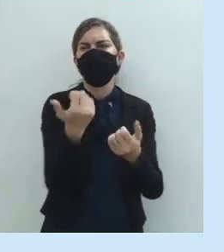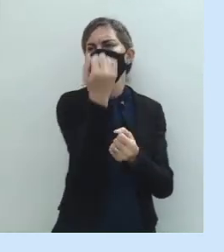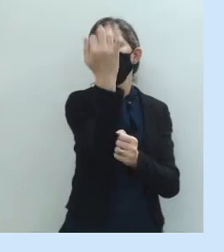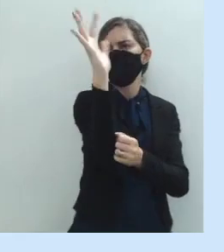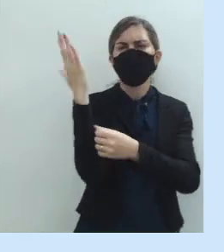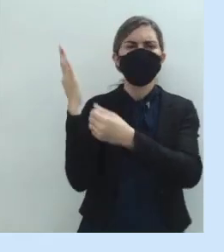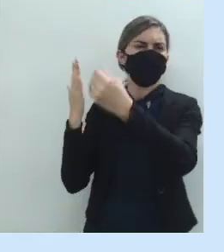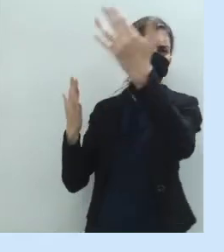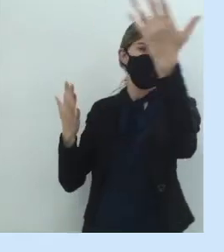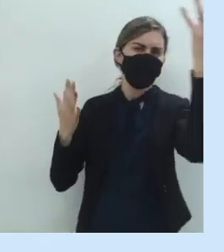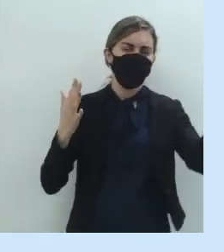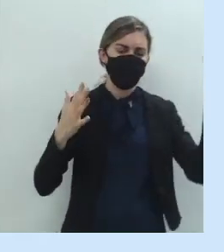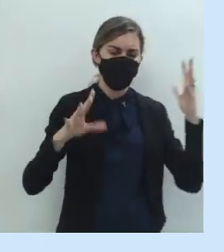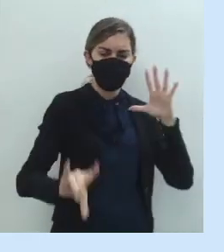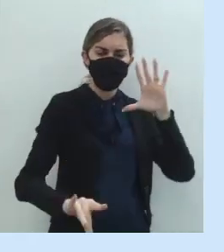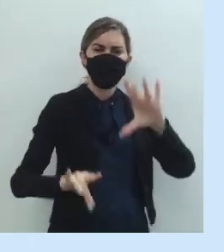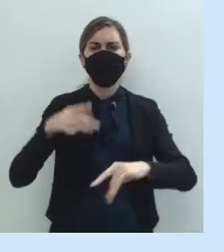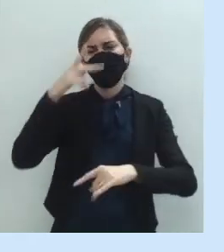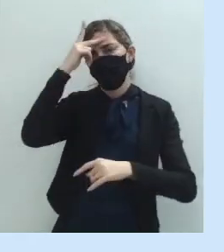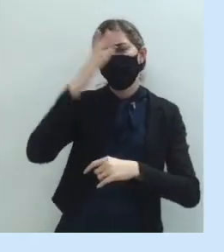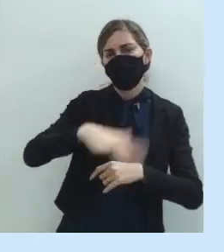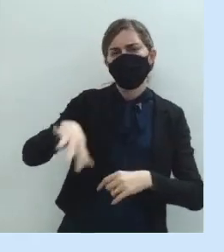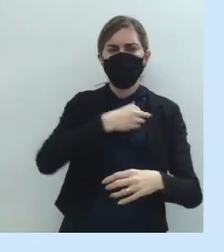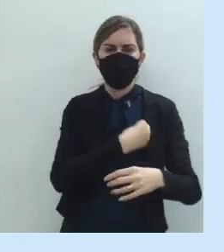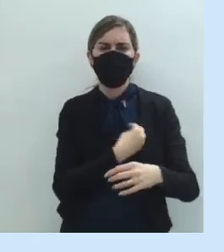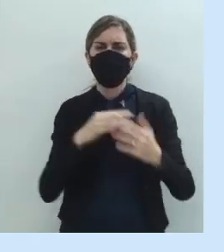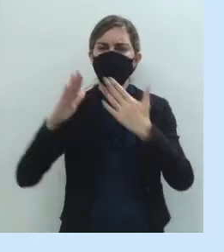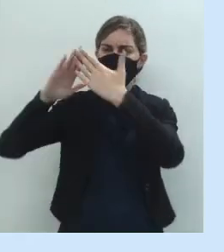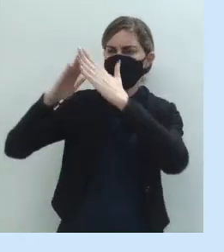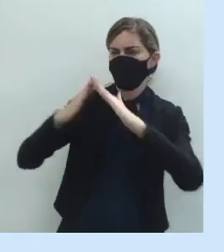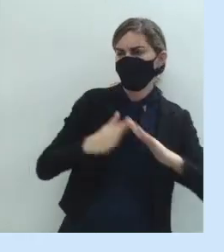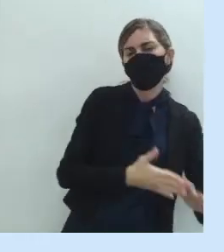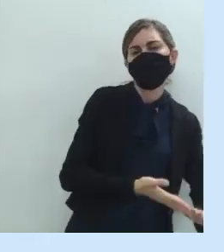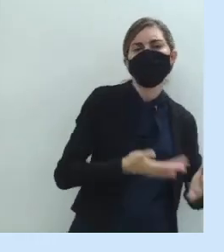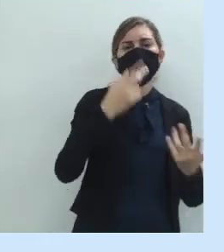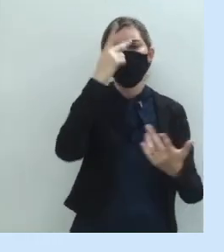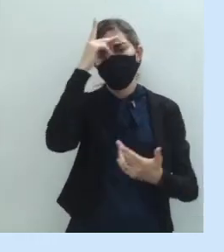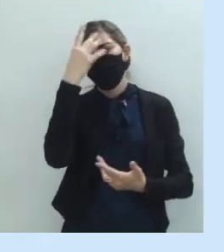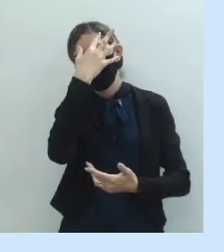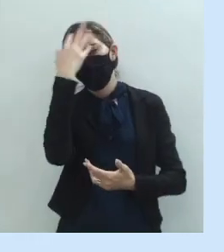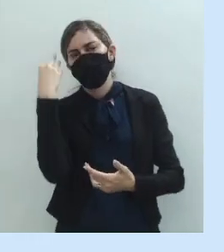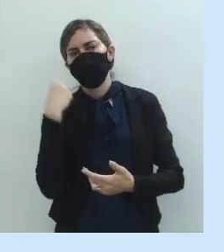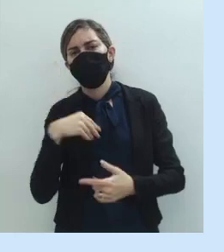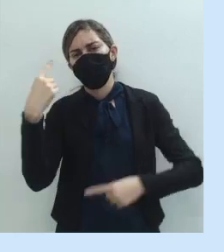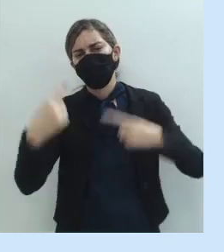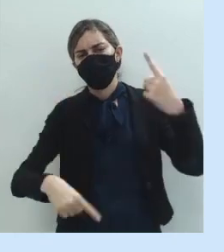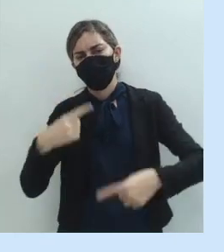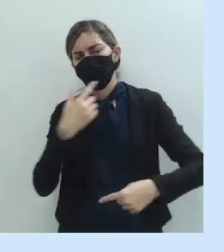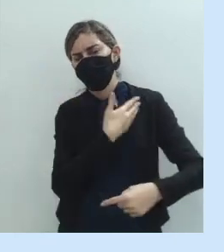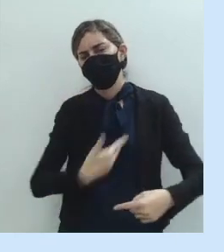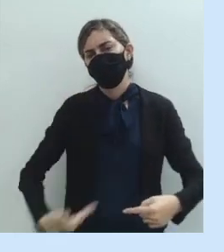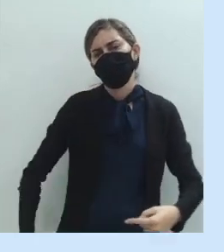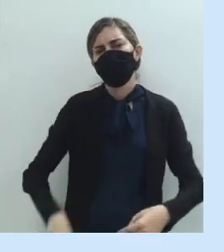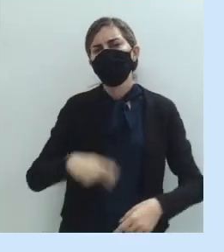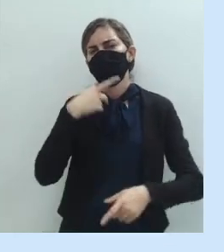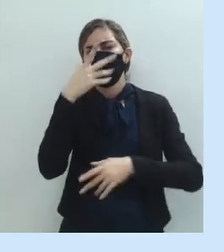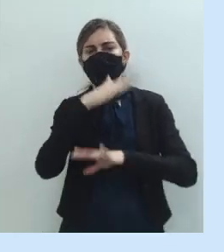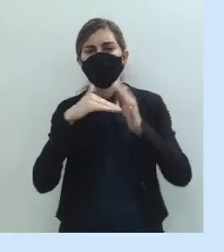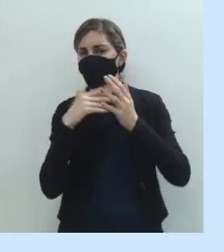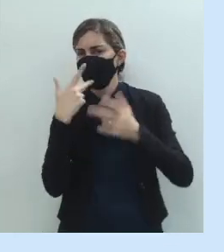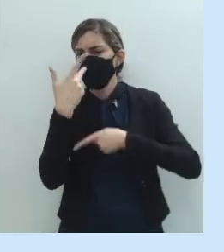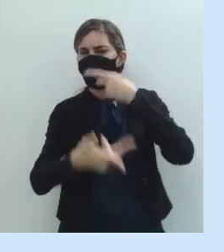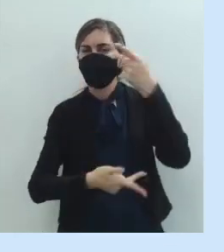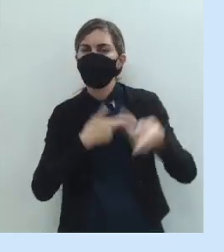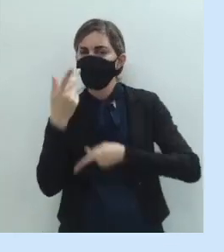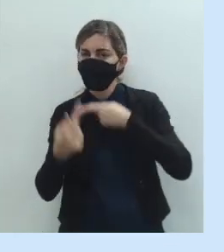manguezais, das pessoas que vivem na periferia, das pessoas que são esquecidas pelas políticas públicas. Então, tudo isso